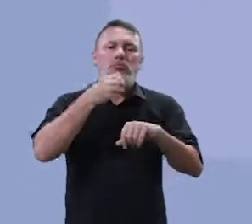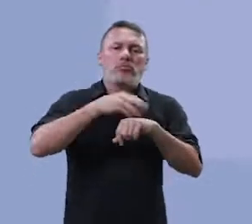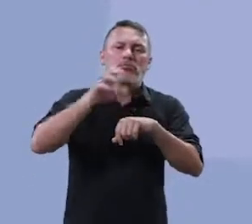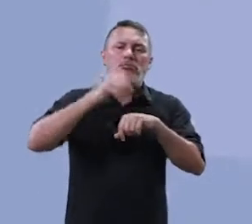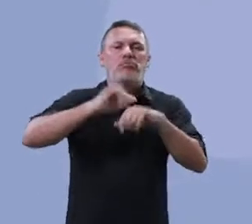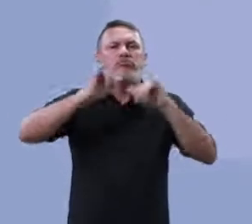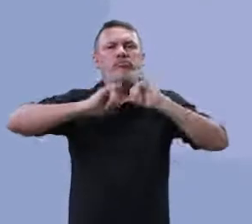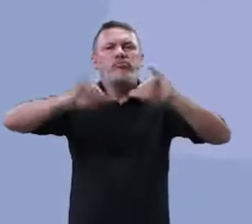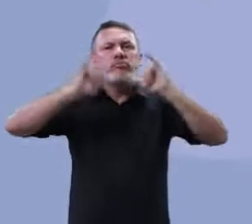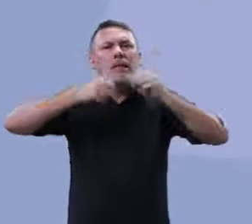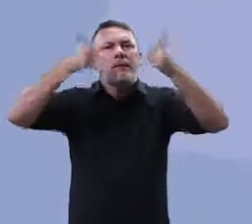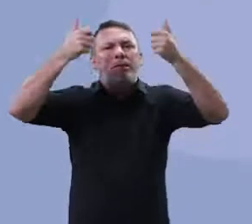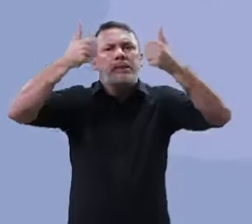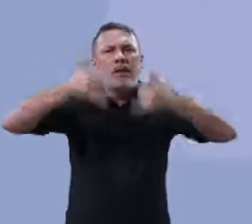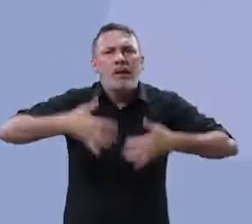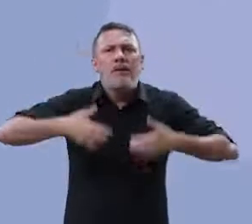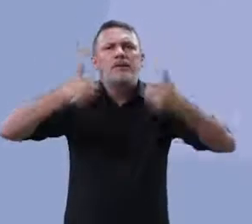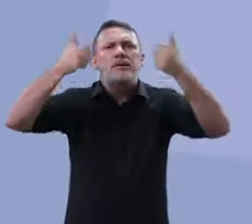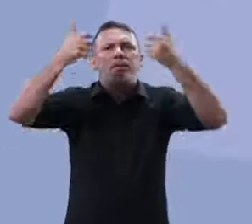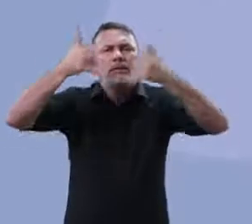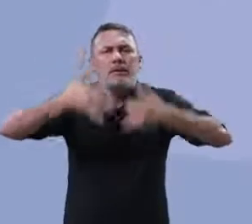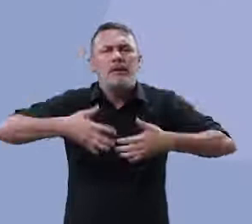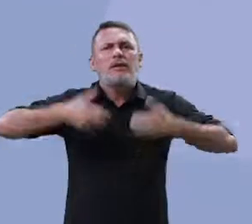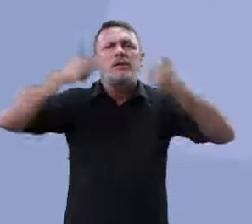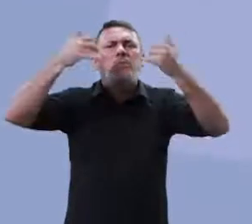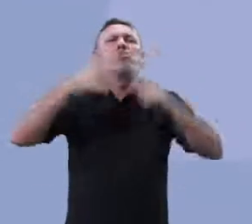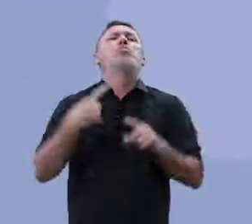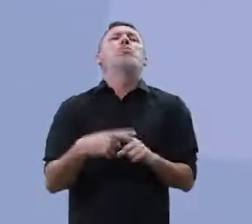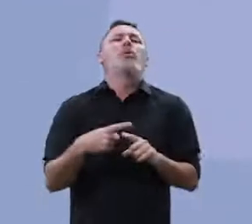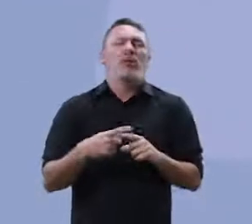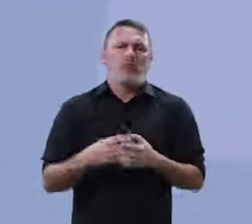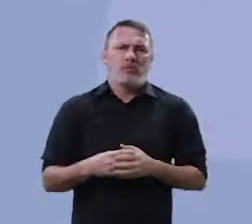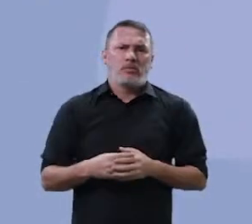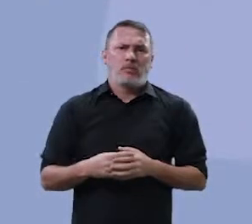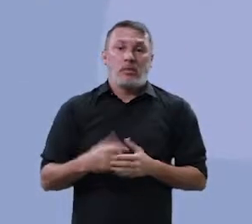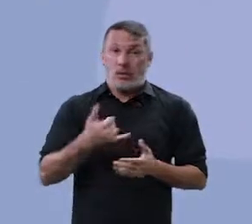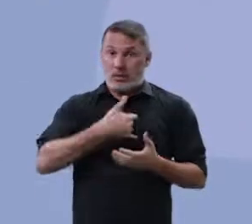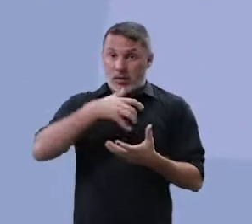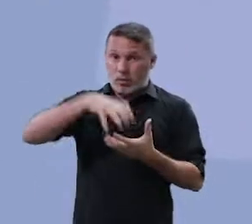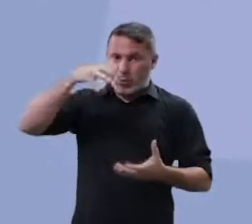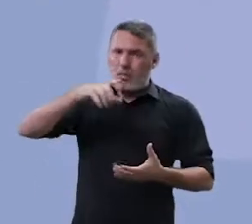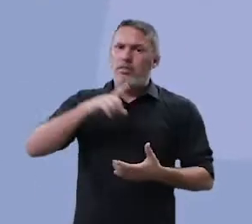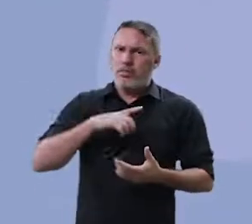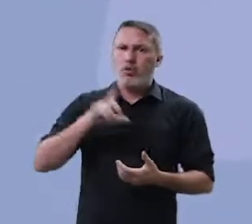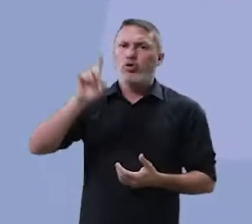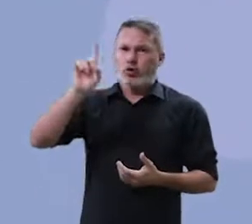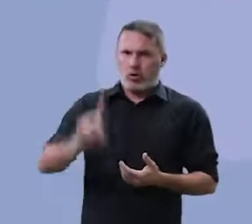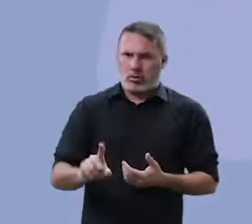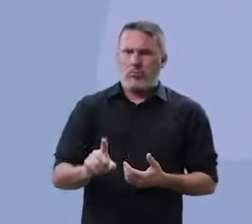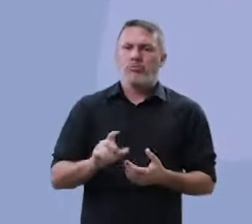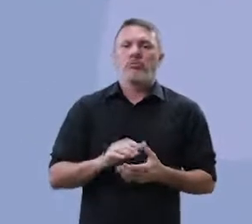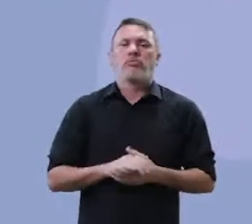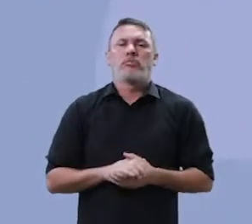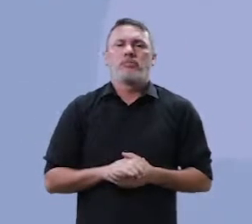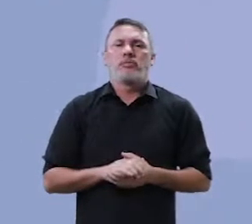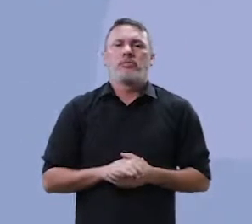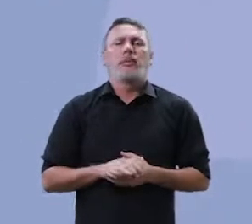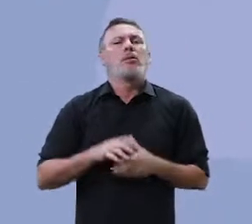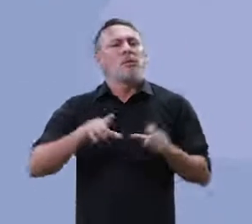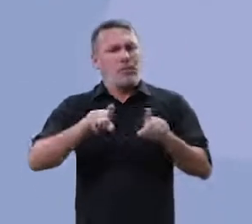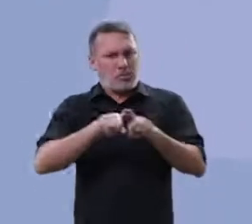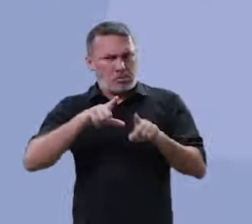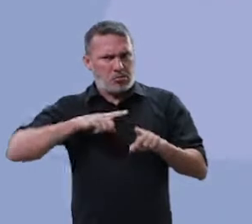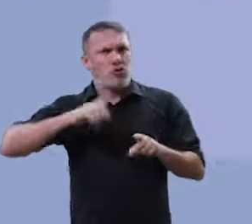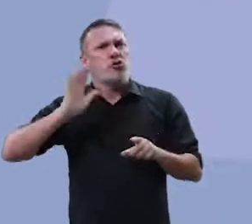de esclarecimento. Por quê? Vamos recapitular. O idoso ele tem os direitos. Temos